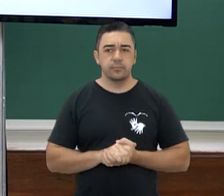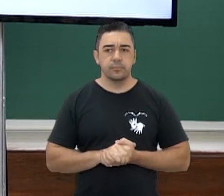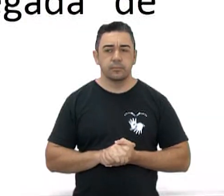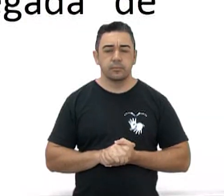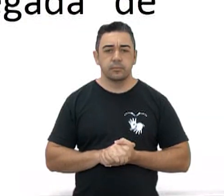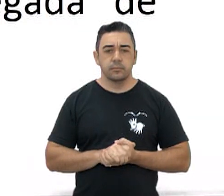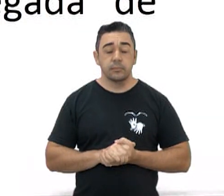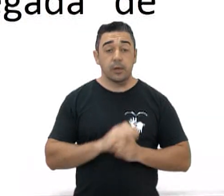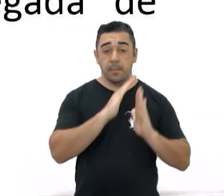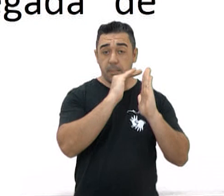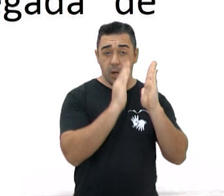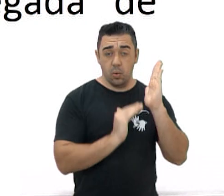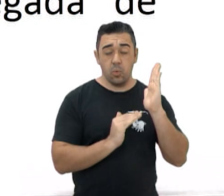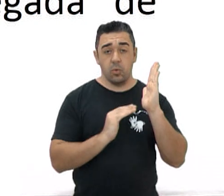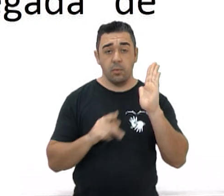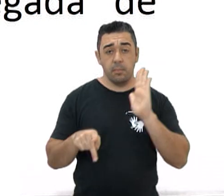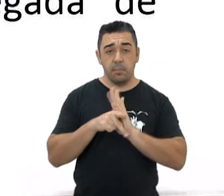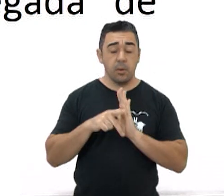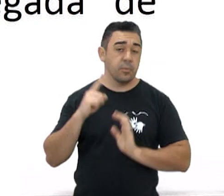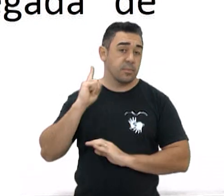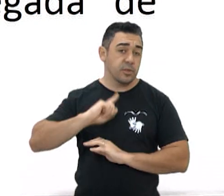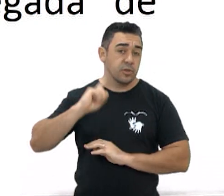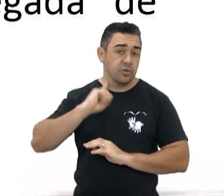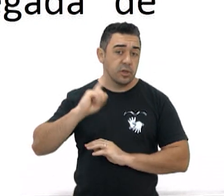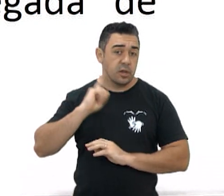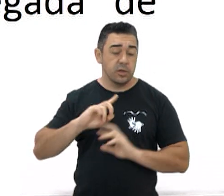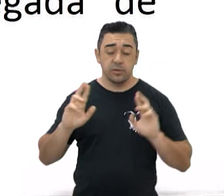E o barroco mineiro foi um pouco diferente do